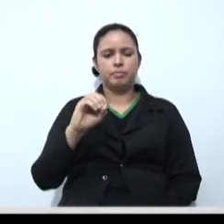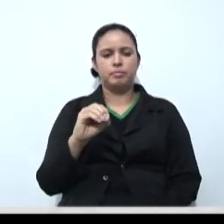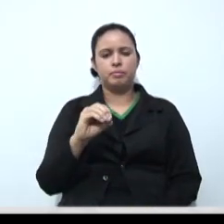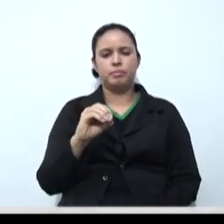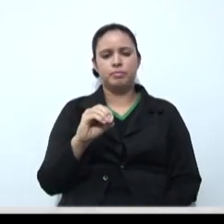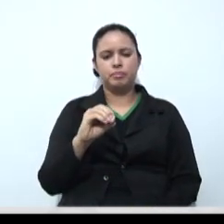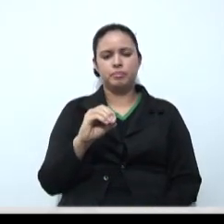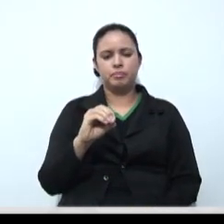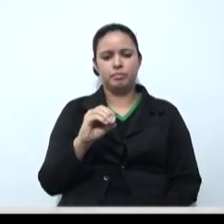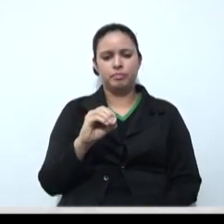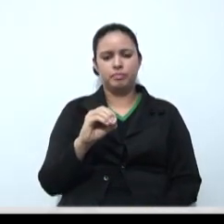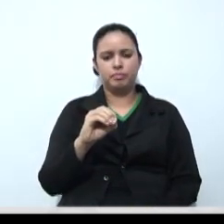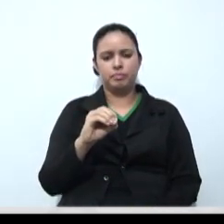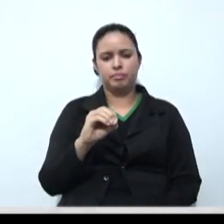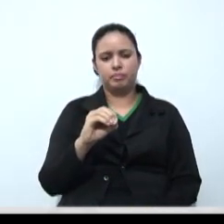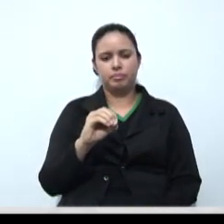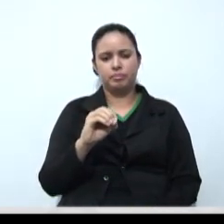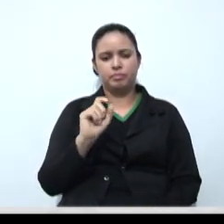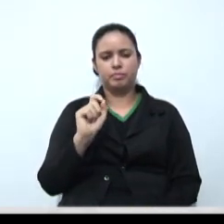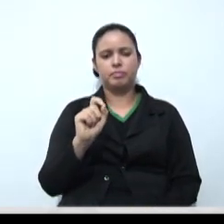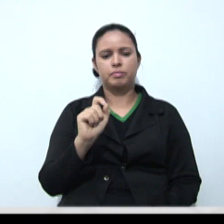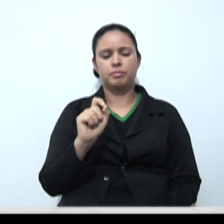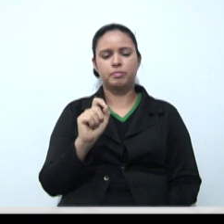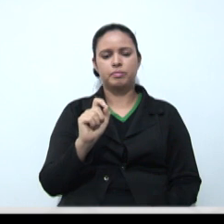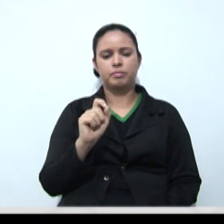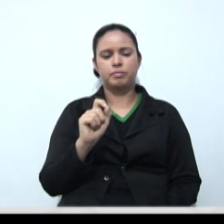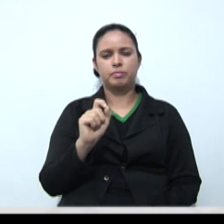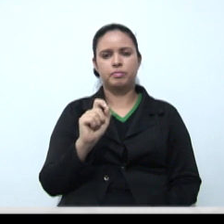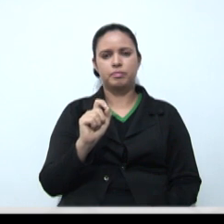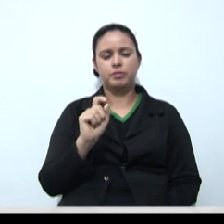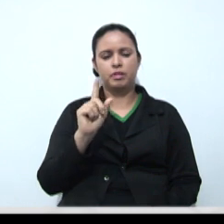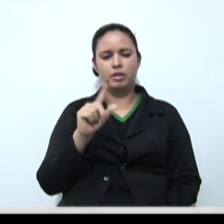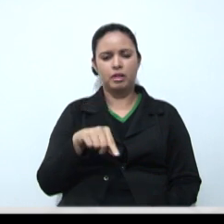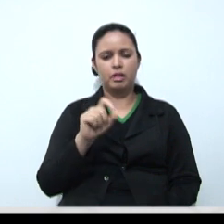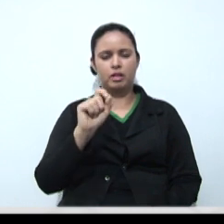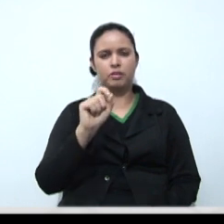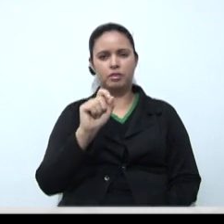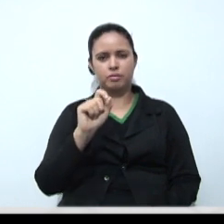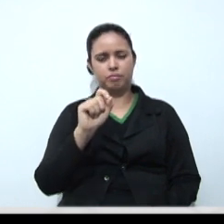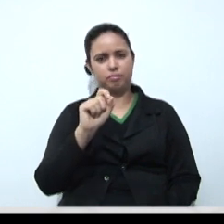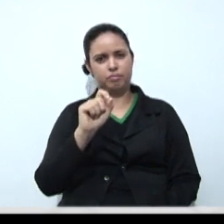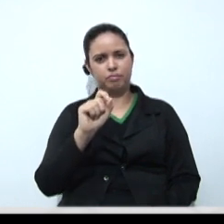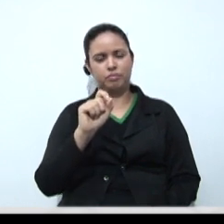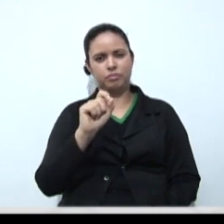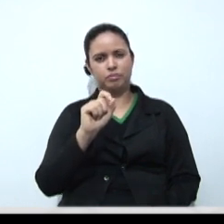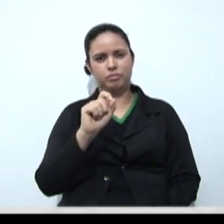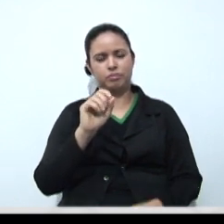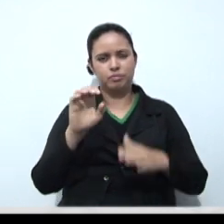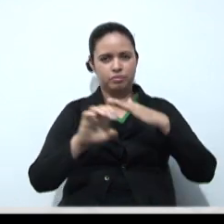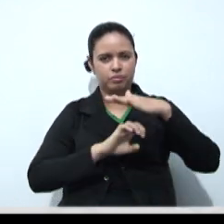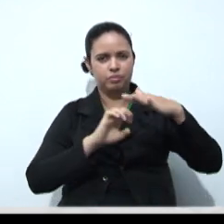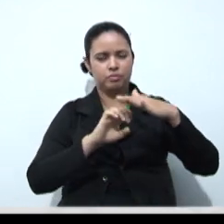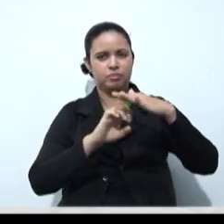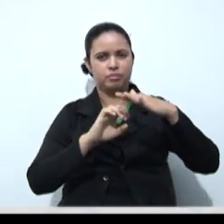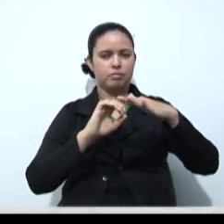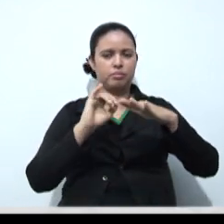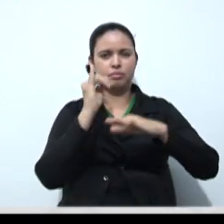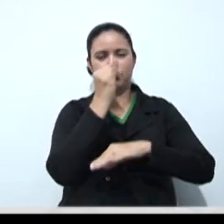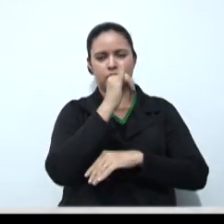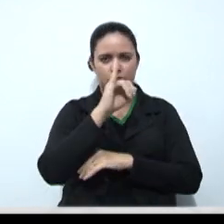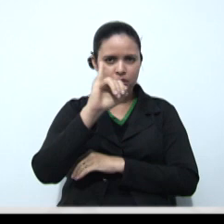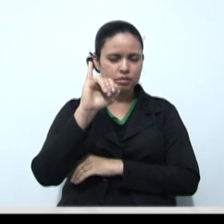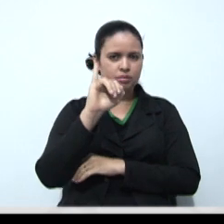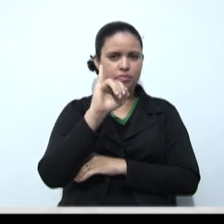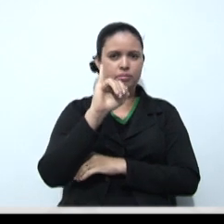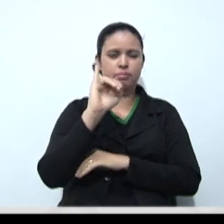International Organization for Standardization, ou Organização Internacional de Padronização. Ela é uma organização